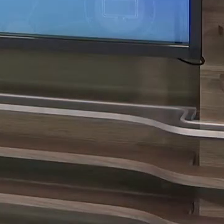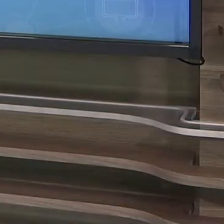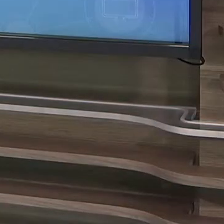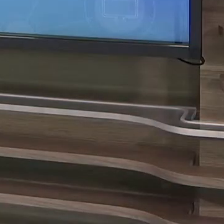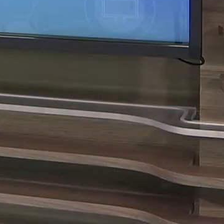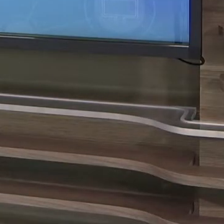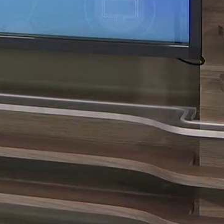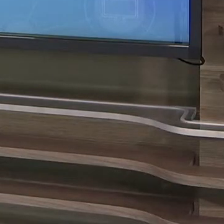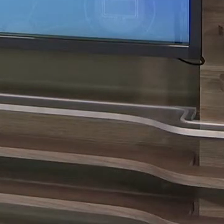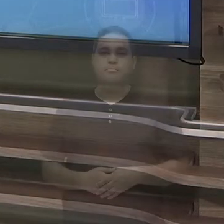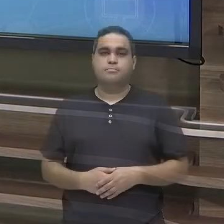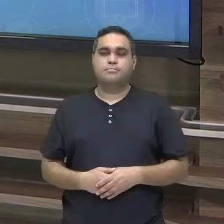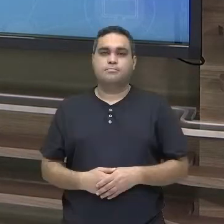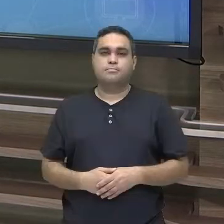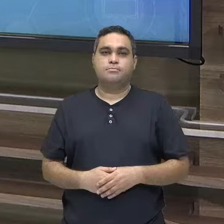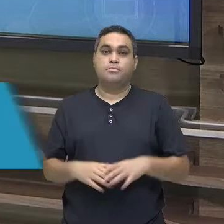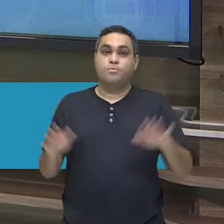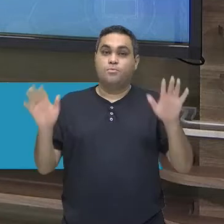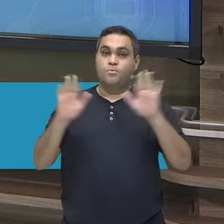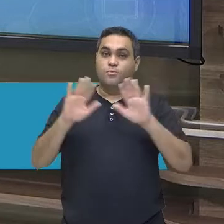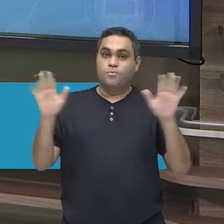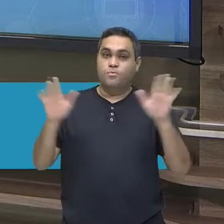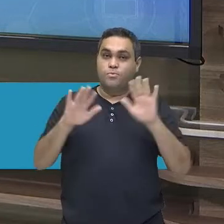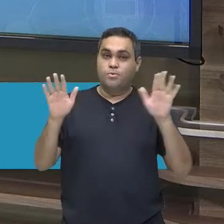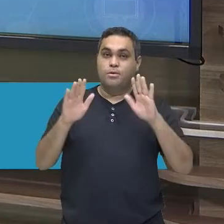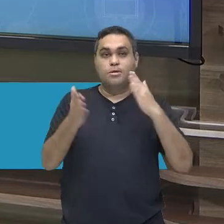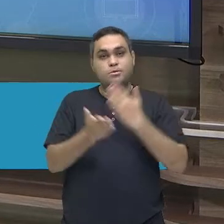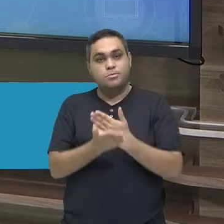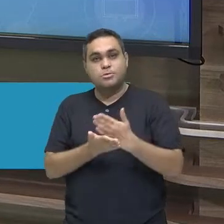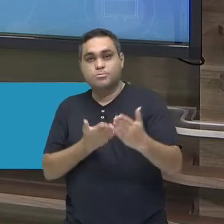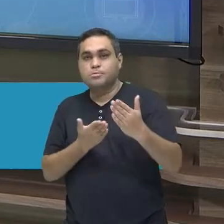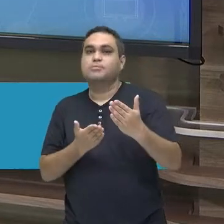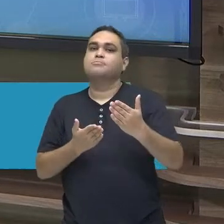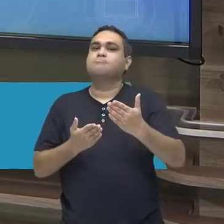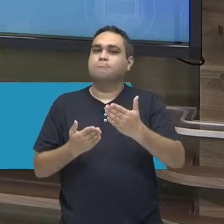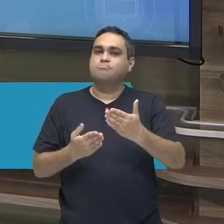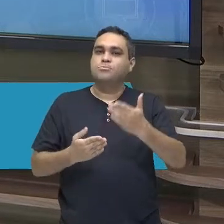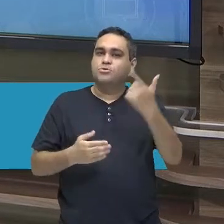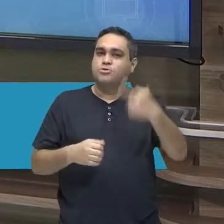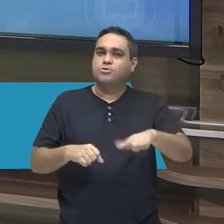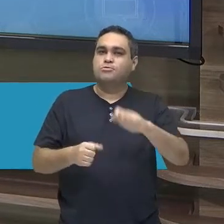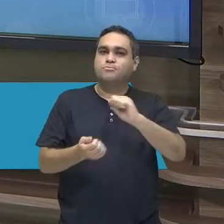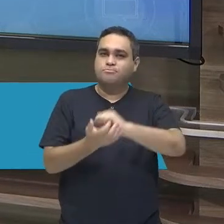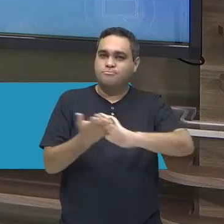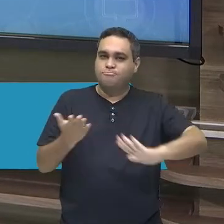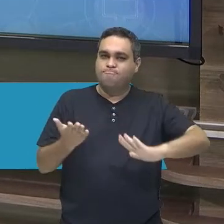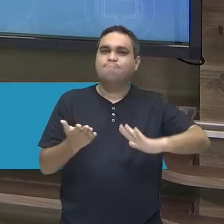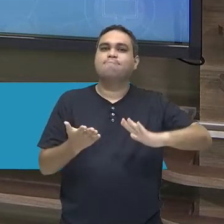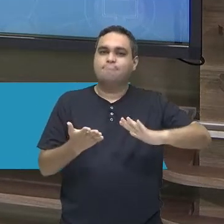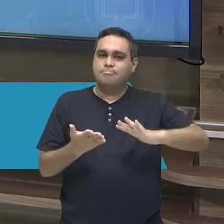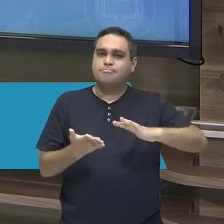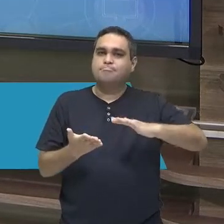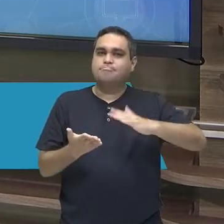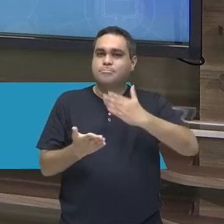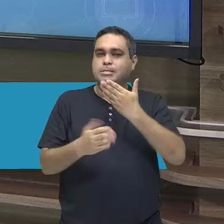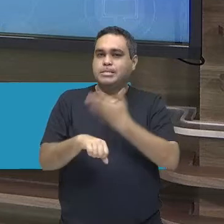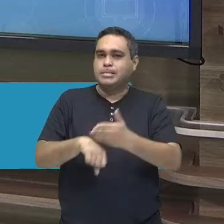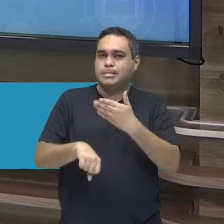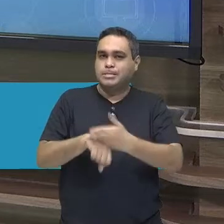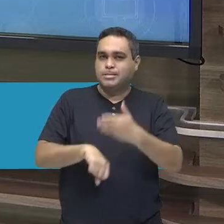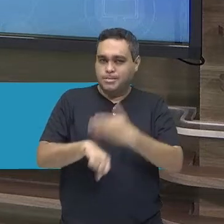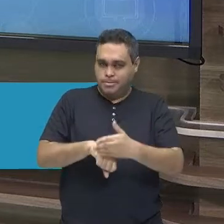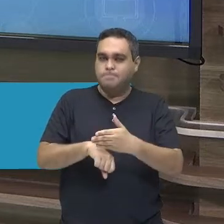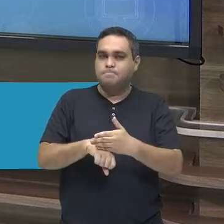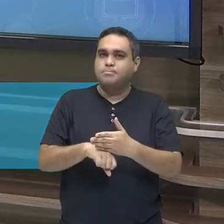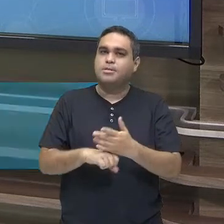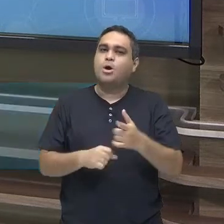Olá, alunos! Estamos começando mais um Praticando. Nós estudamos ontem o assunto e hoje nós vamos fazer o